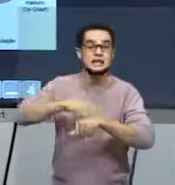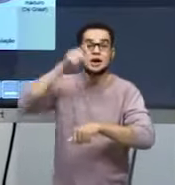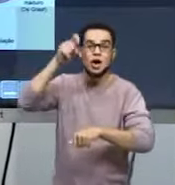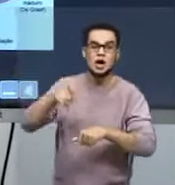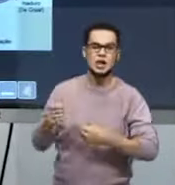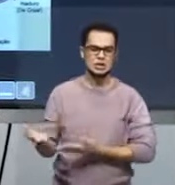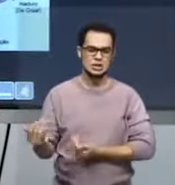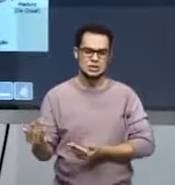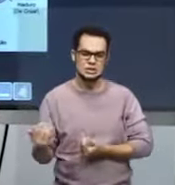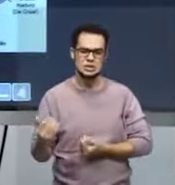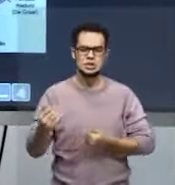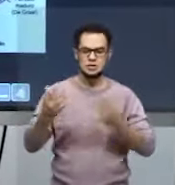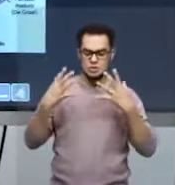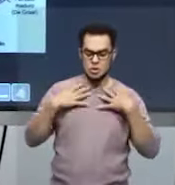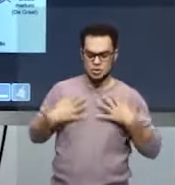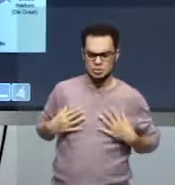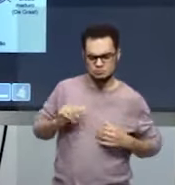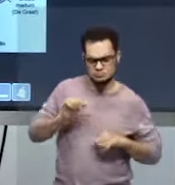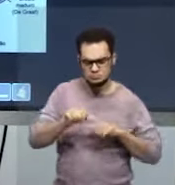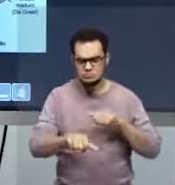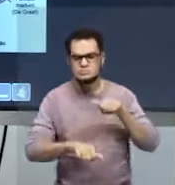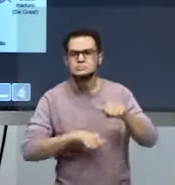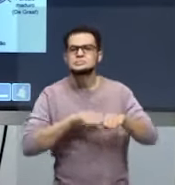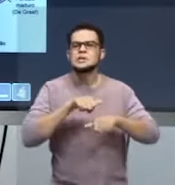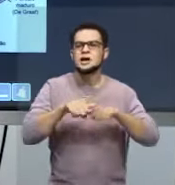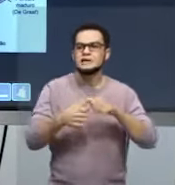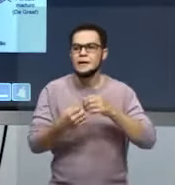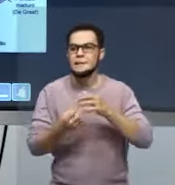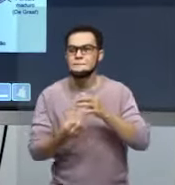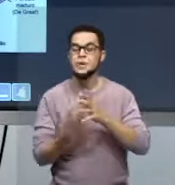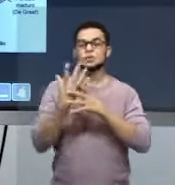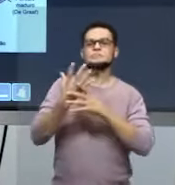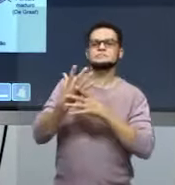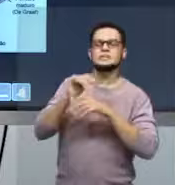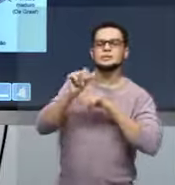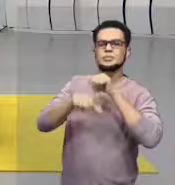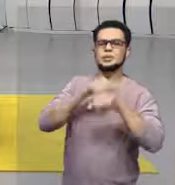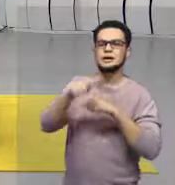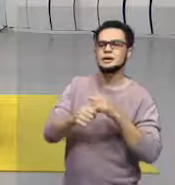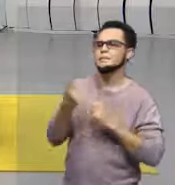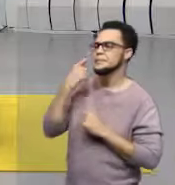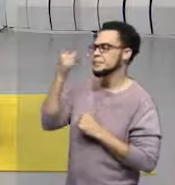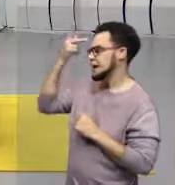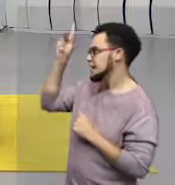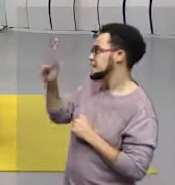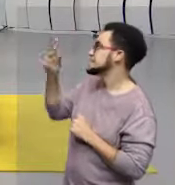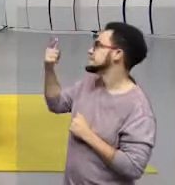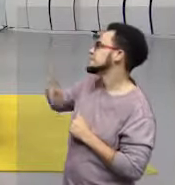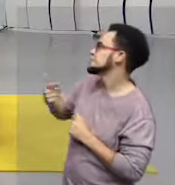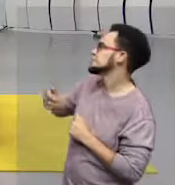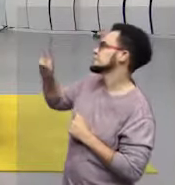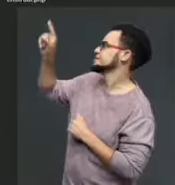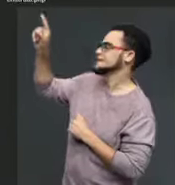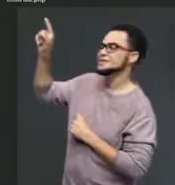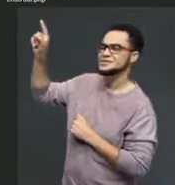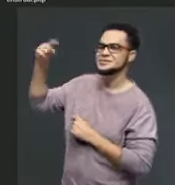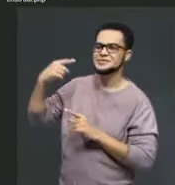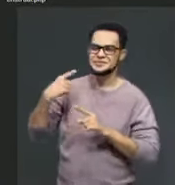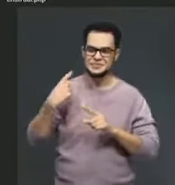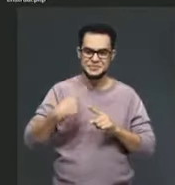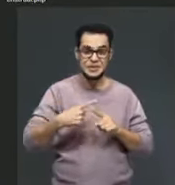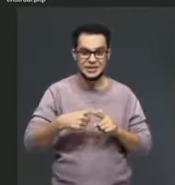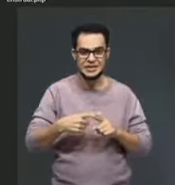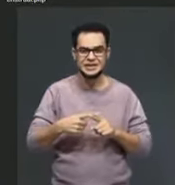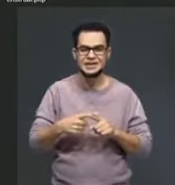a menina vai, então, passar para folículo secundário, tá? Porque o folículo, o